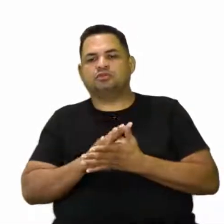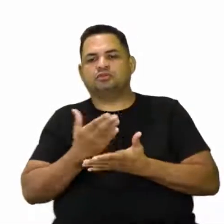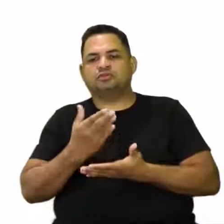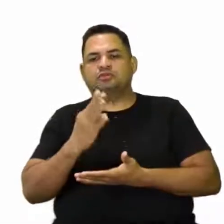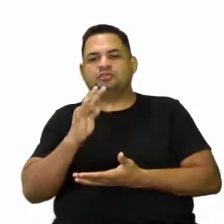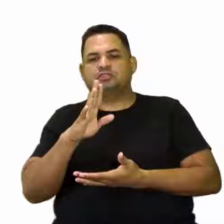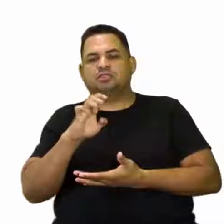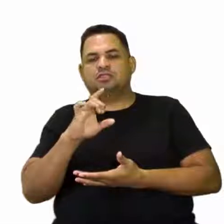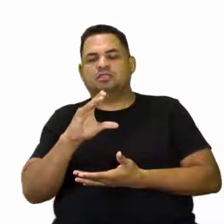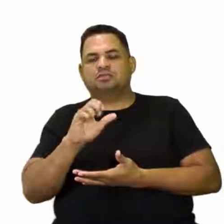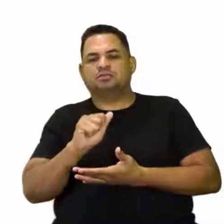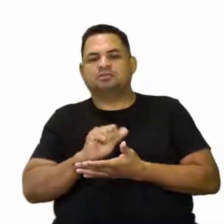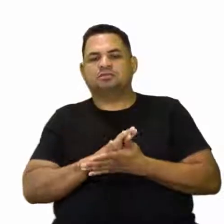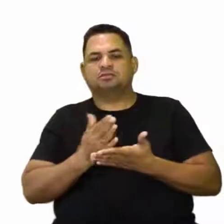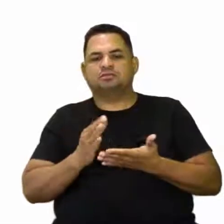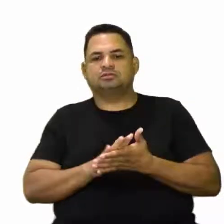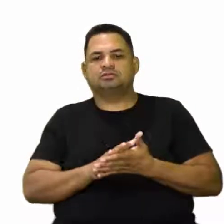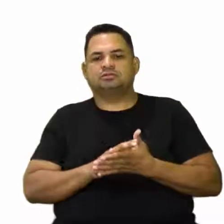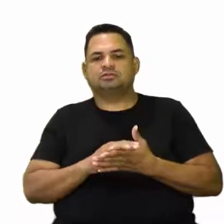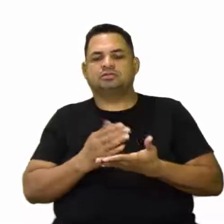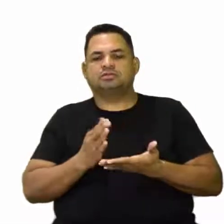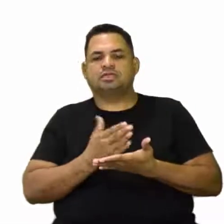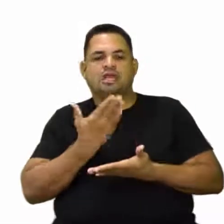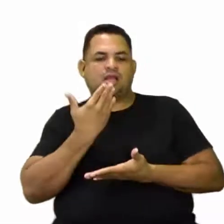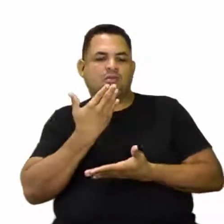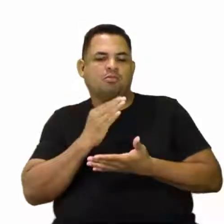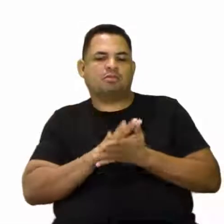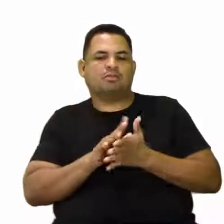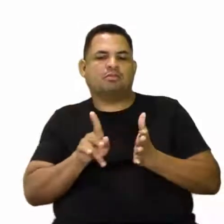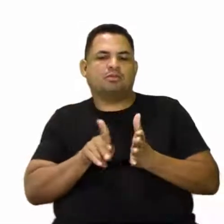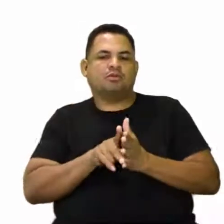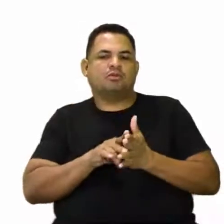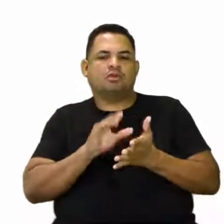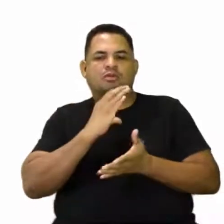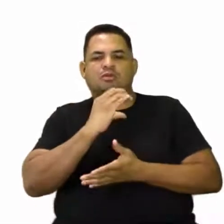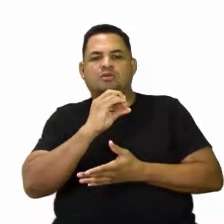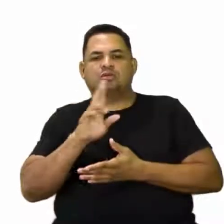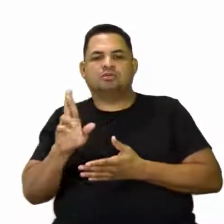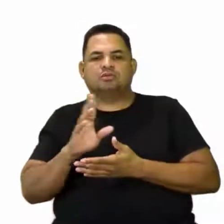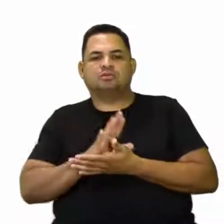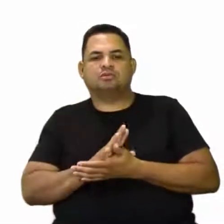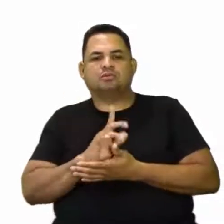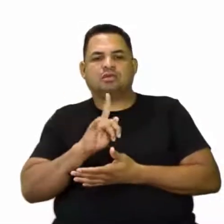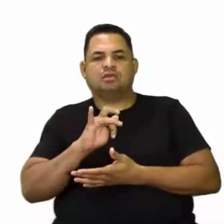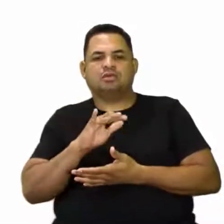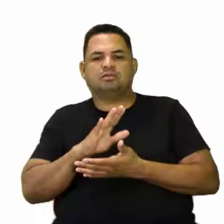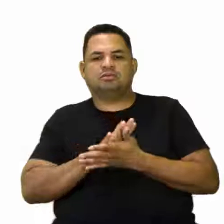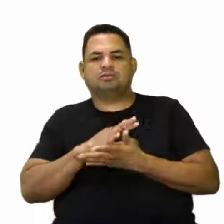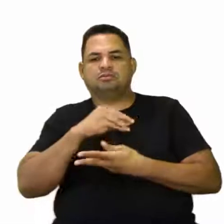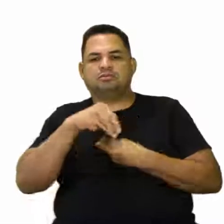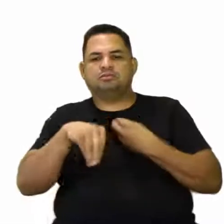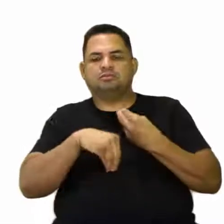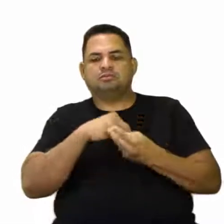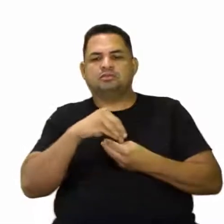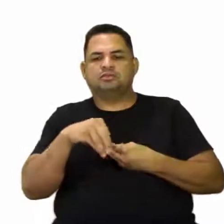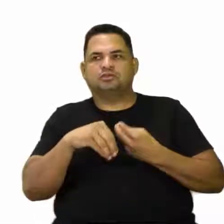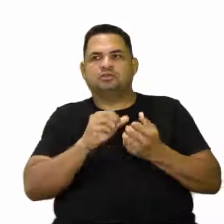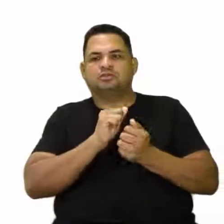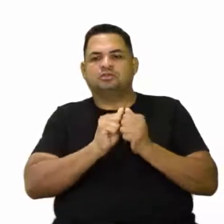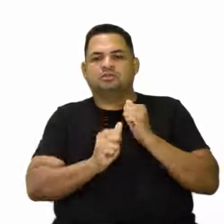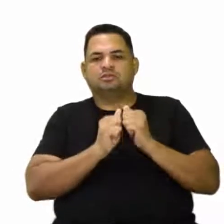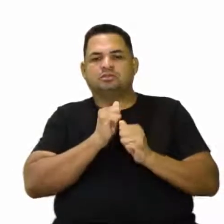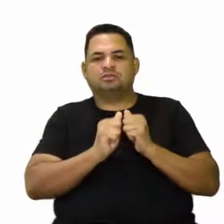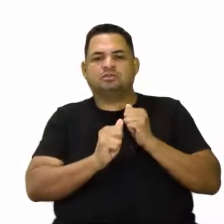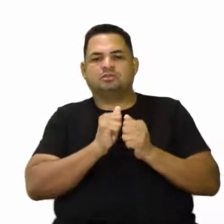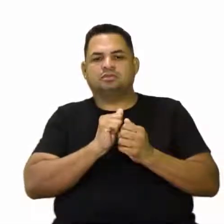ticas. E o prato típico da Costa Rica é o gallo pinto, que é uma mistura de arroz